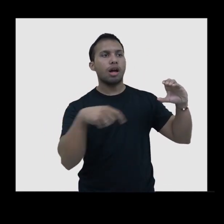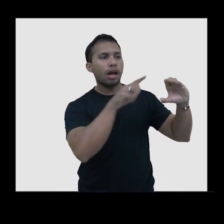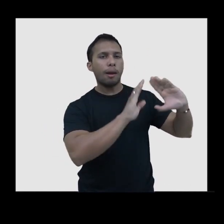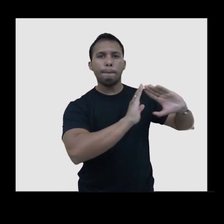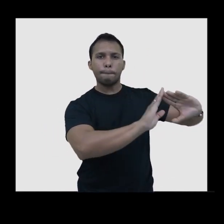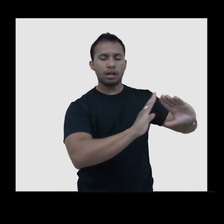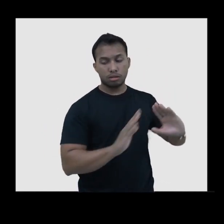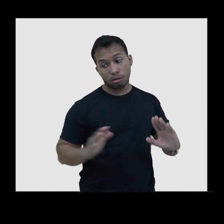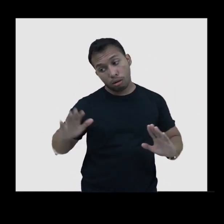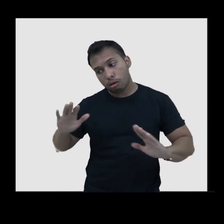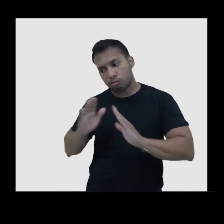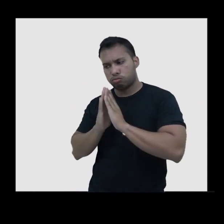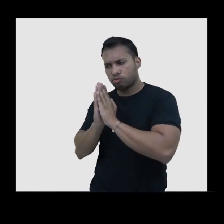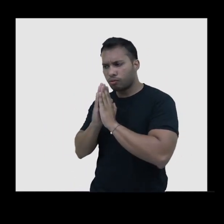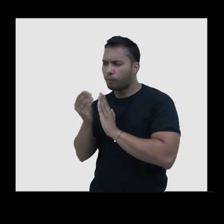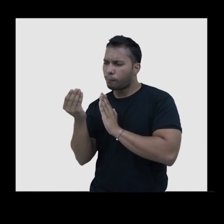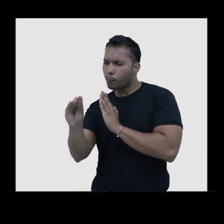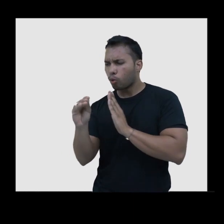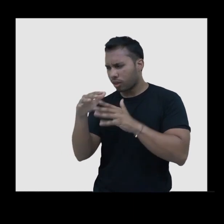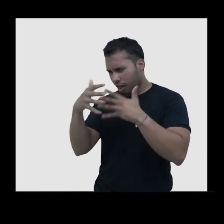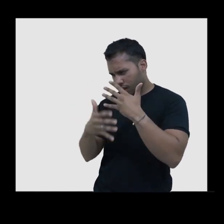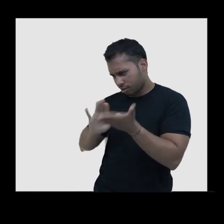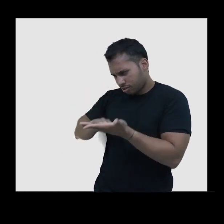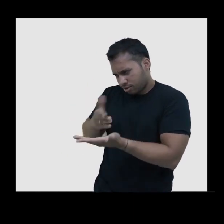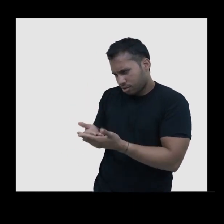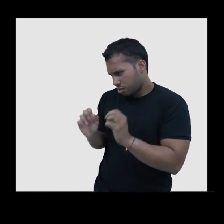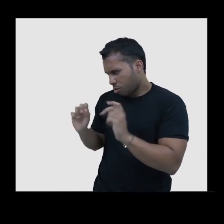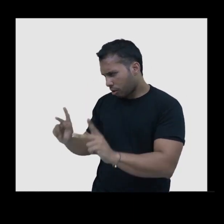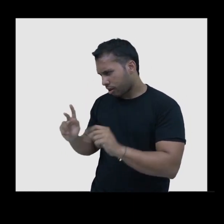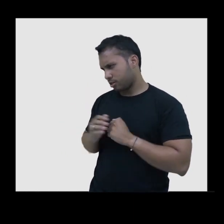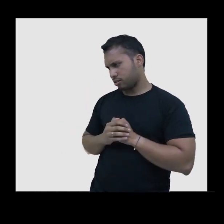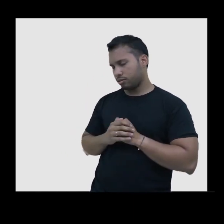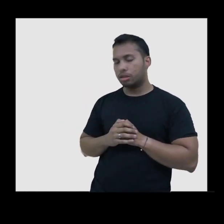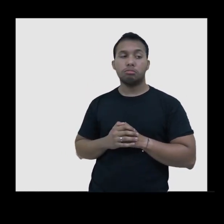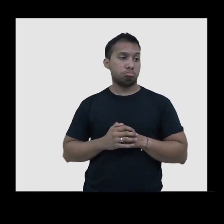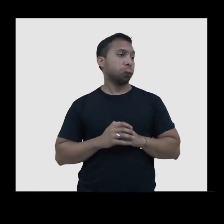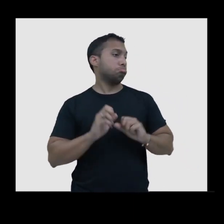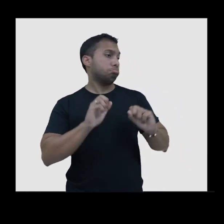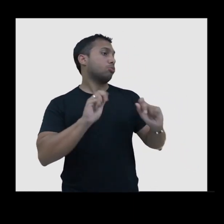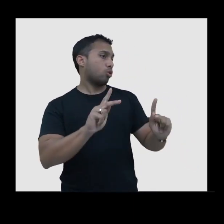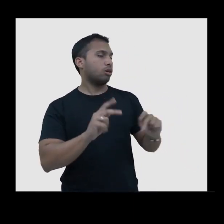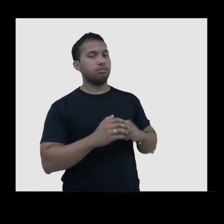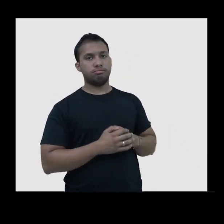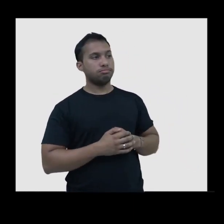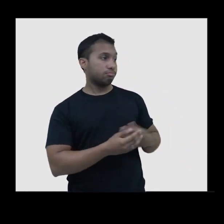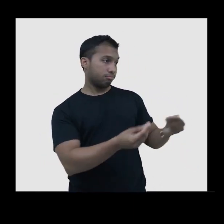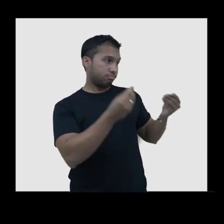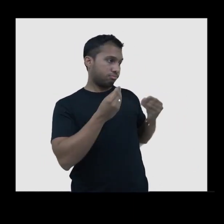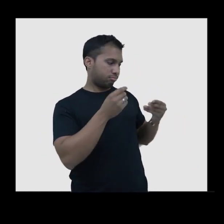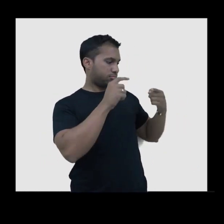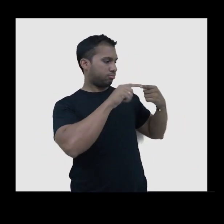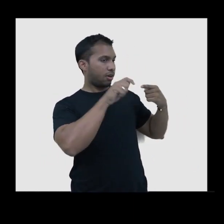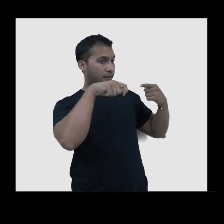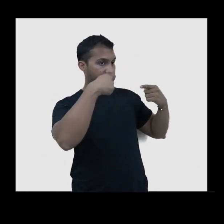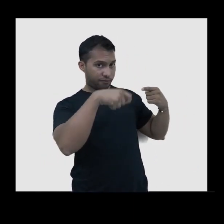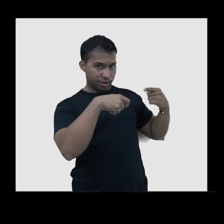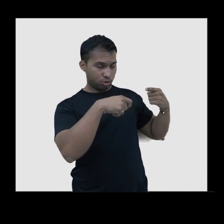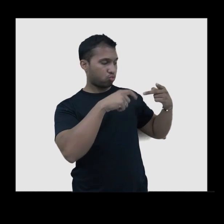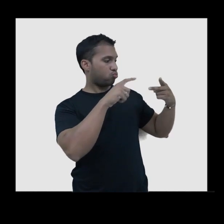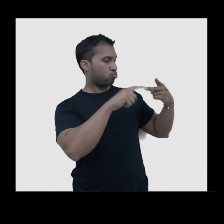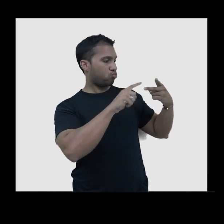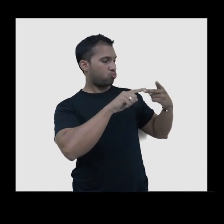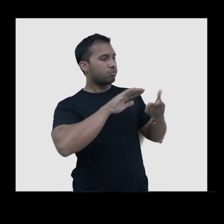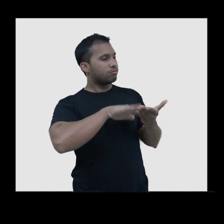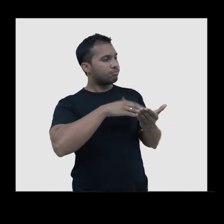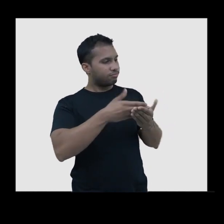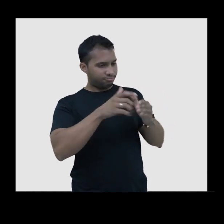né? A gente tem a gravação da interpretação em libras. E o que a gente tem que fazer é juntar isso, pegar essa interpretação e colocar